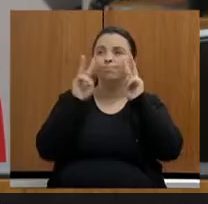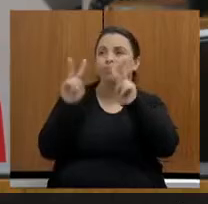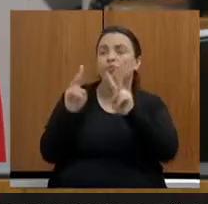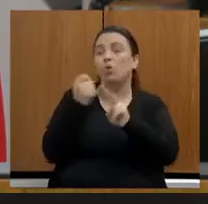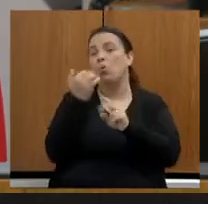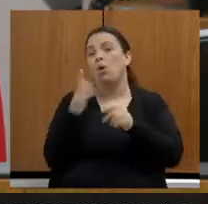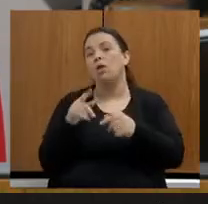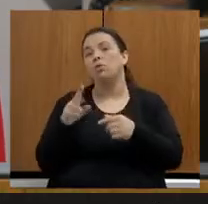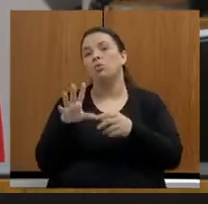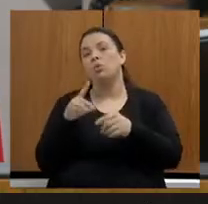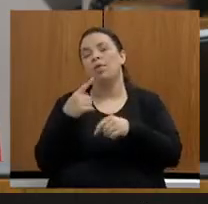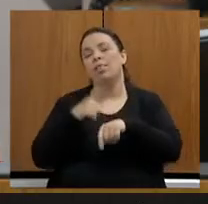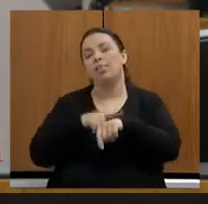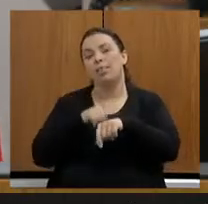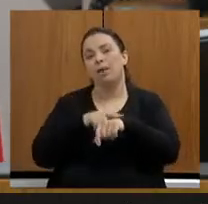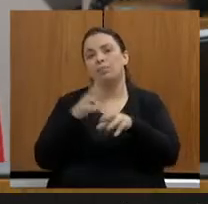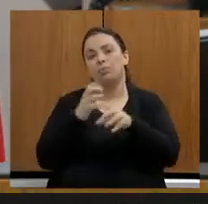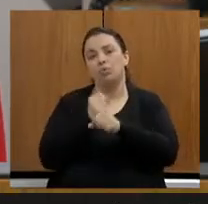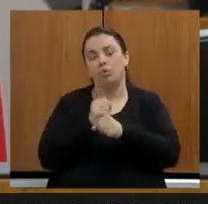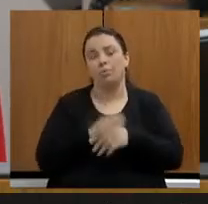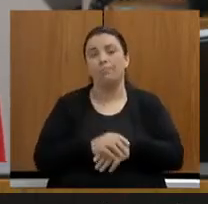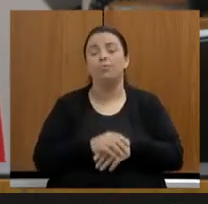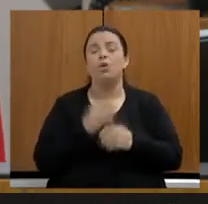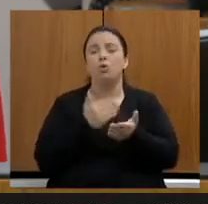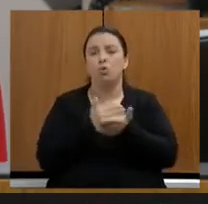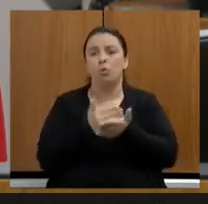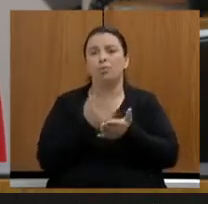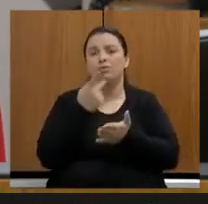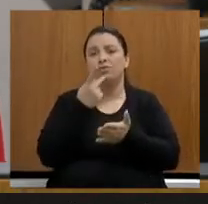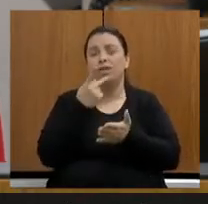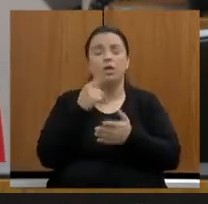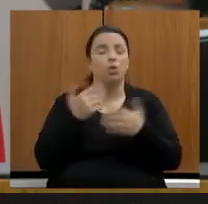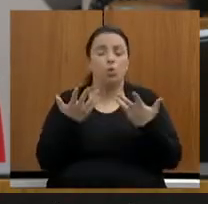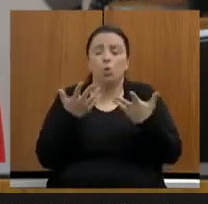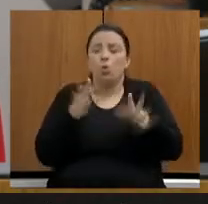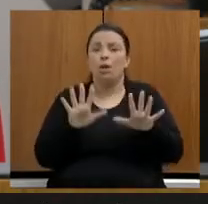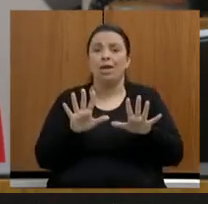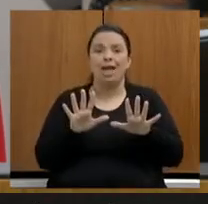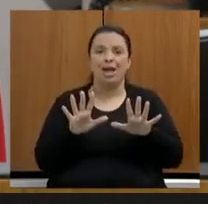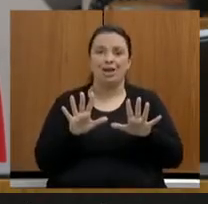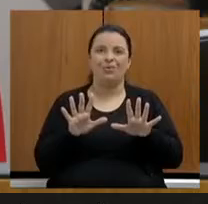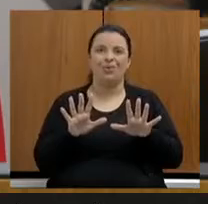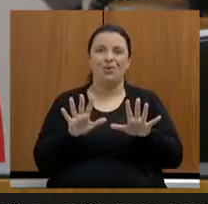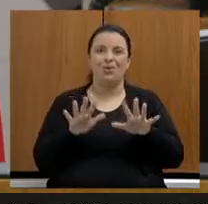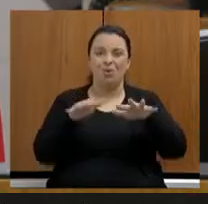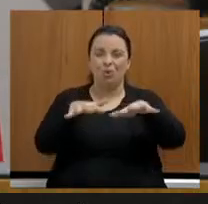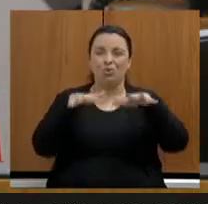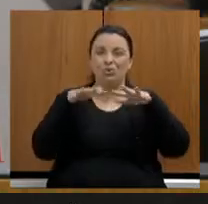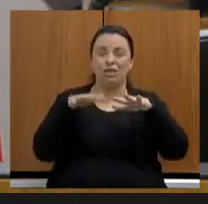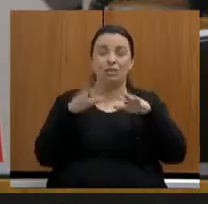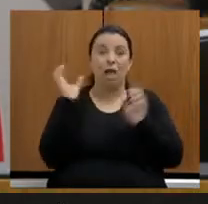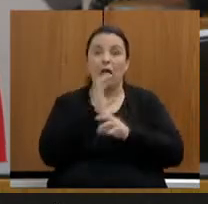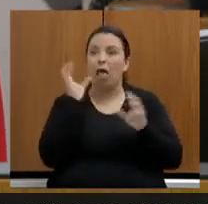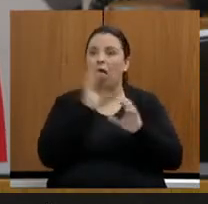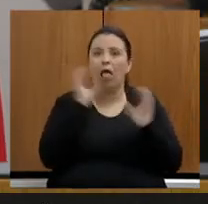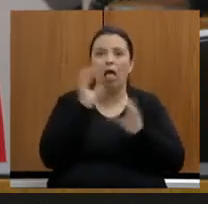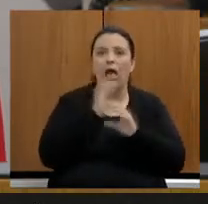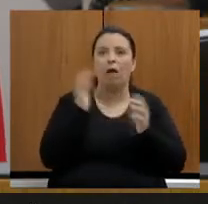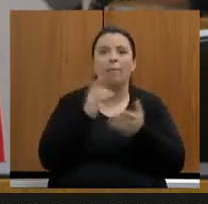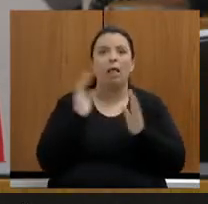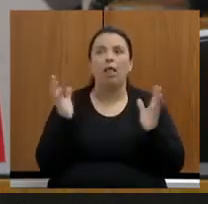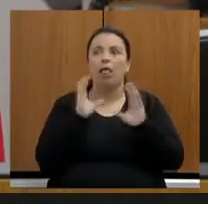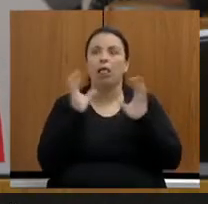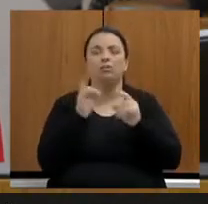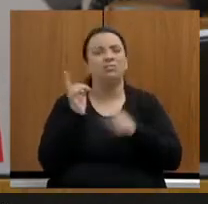no início eu falei que não é nossa intenção fazer nenhuma audiência correndo educação é um assunto muito importante nós estamos aqui para